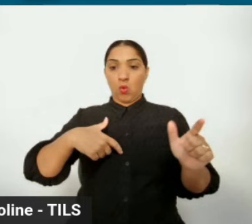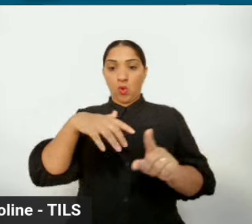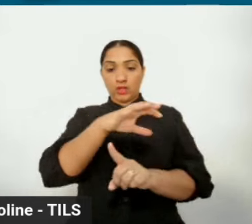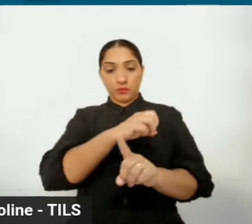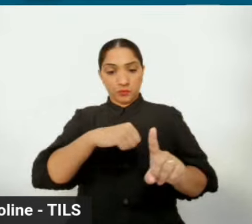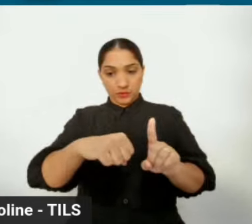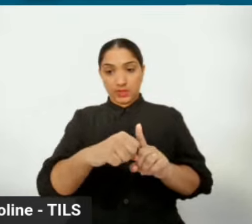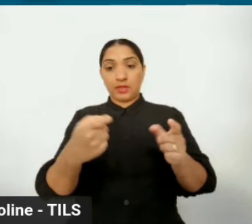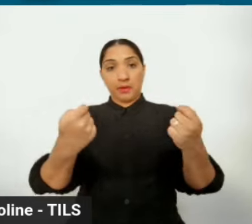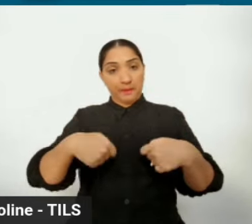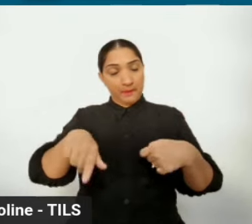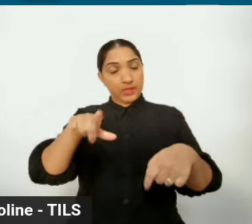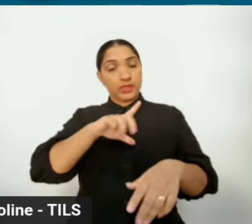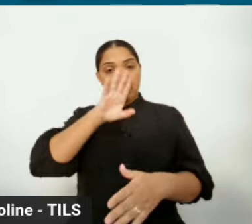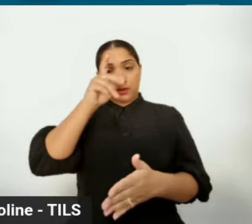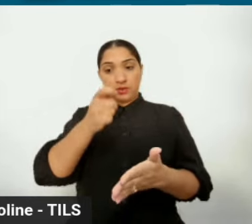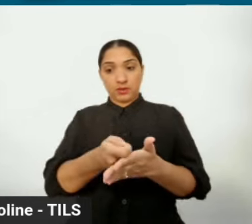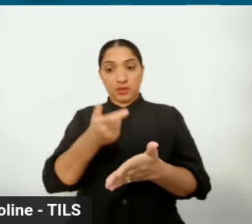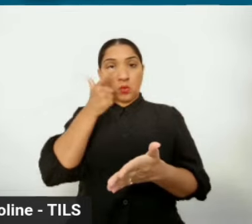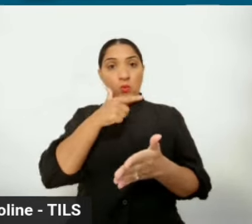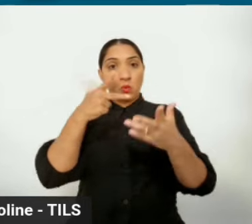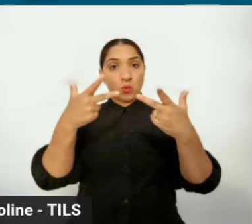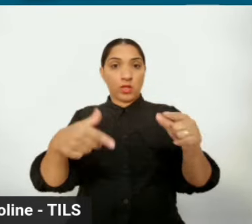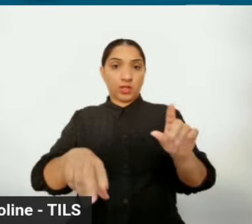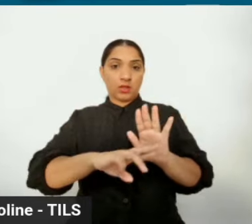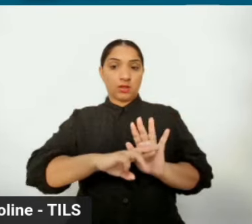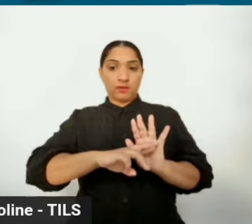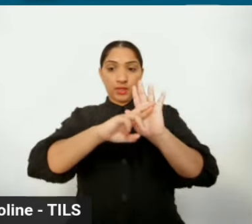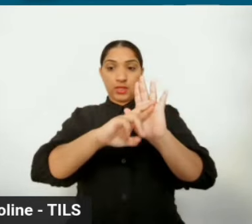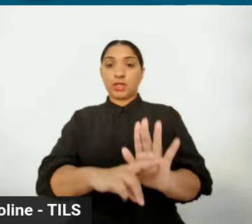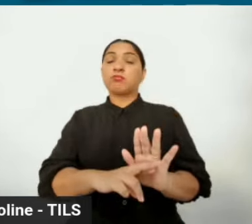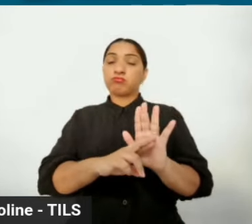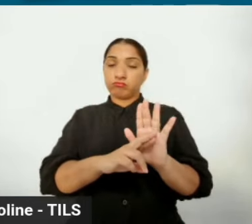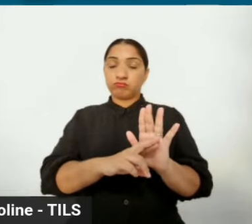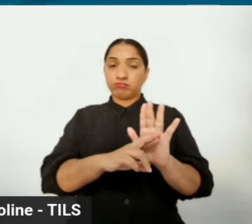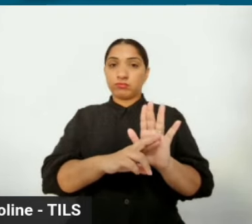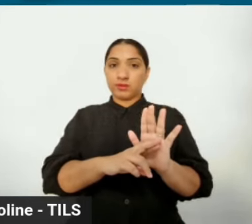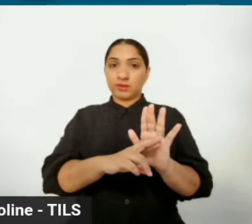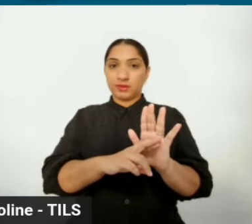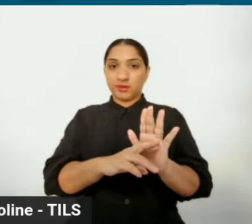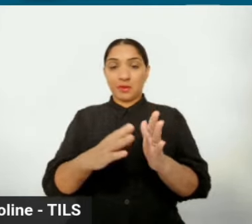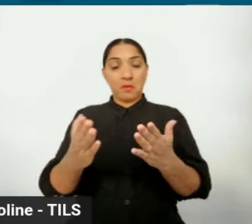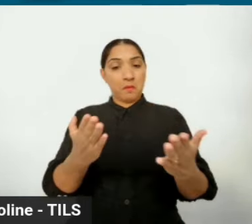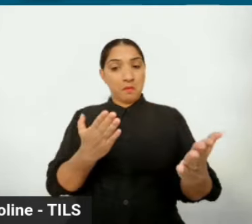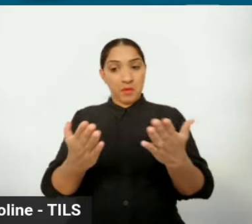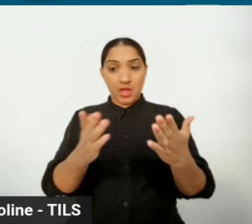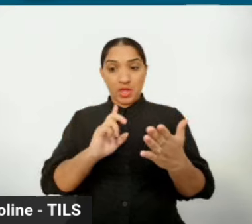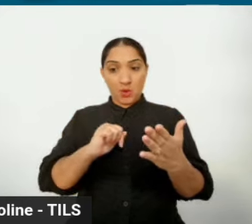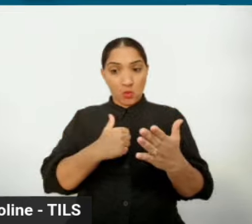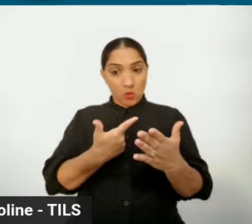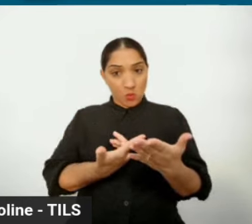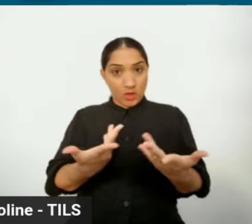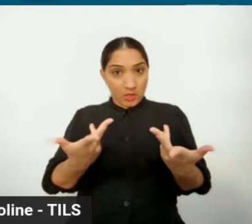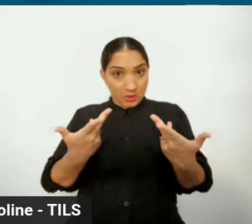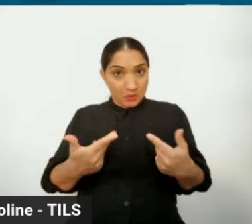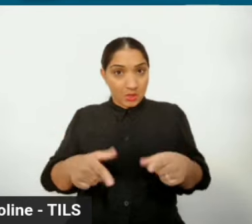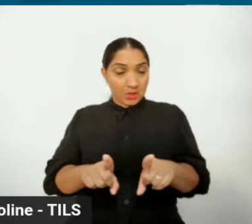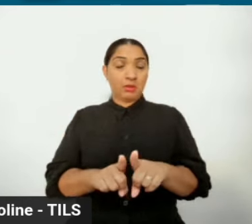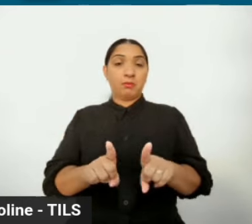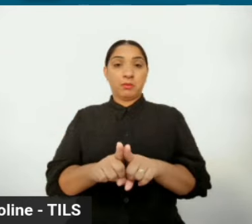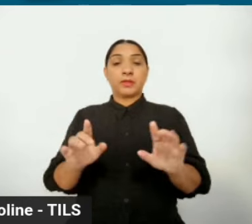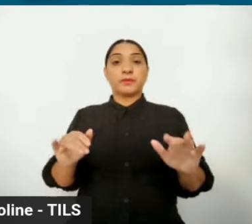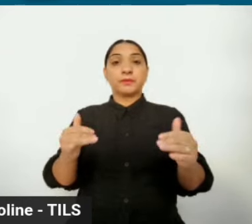garantir essa mesma representatividade em percentuais idênticos nos nossos parlamentos, né, em outras instâncias de poder. Por